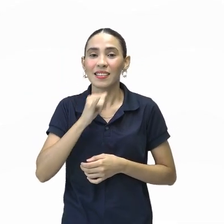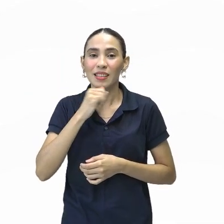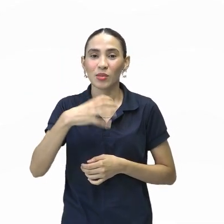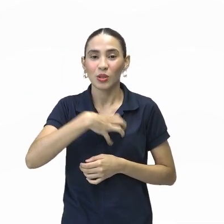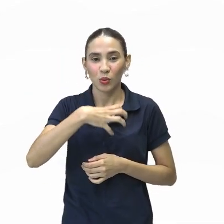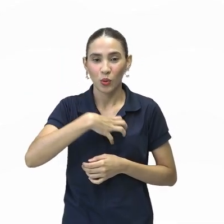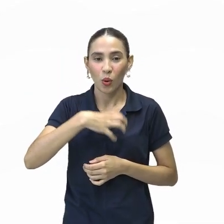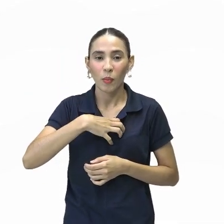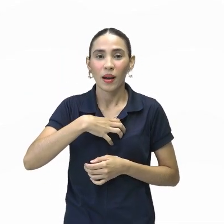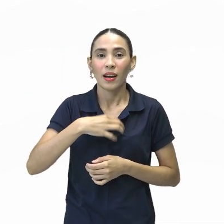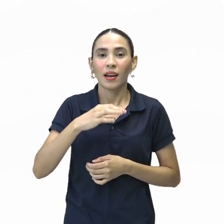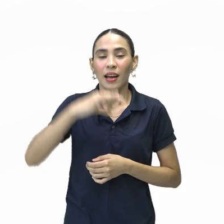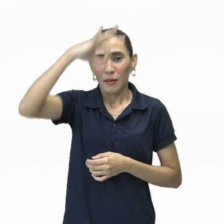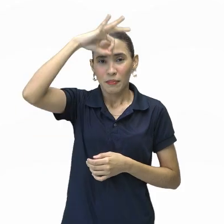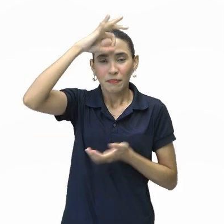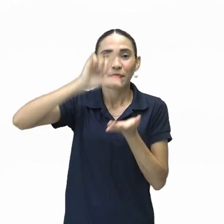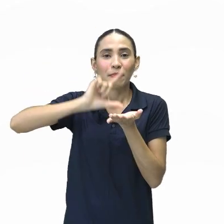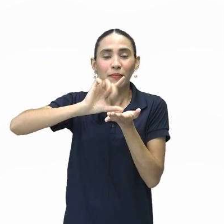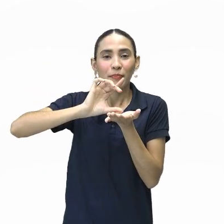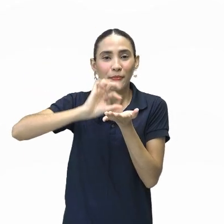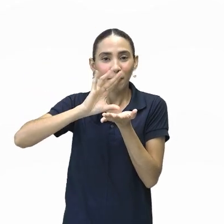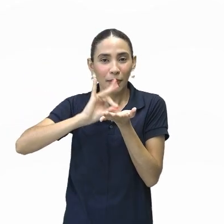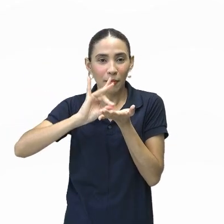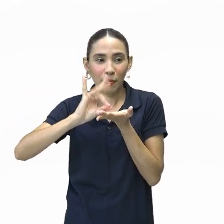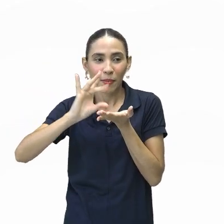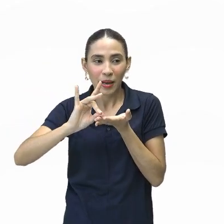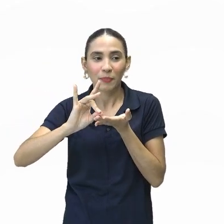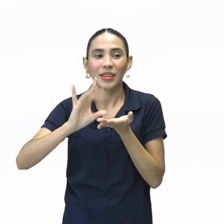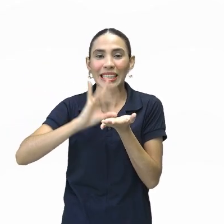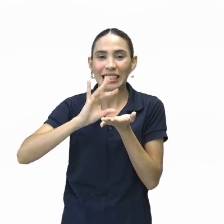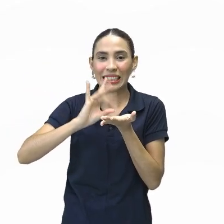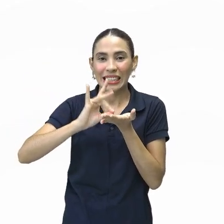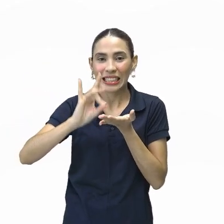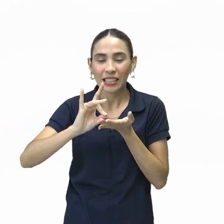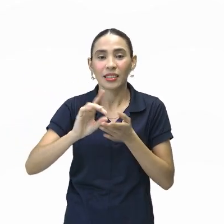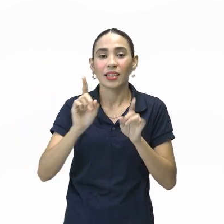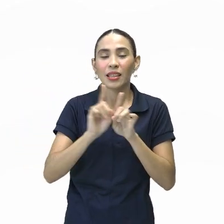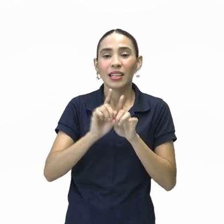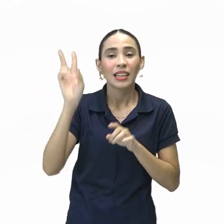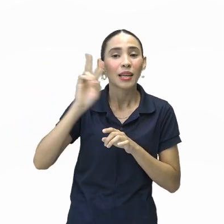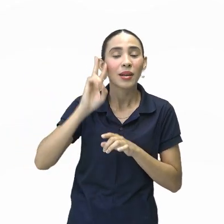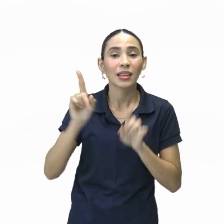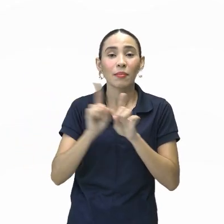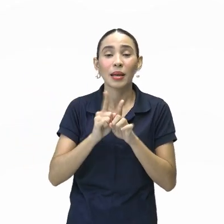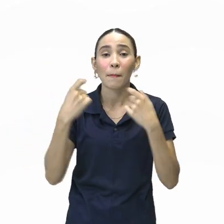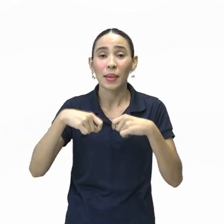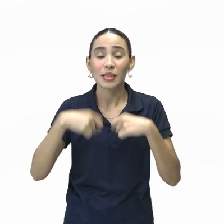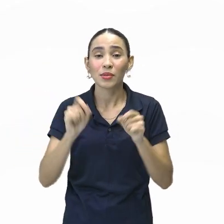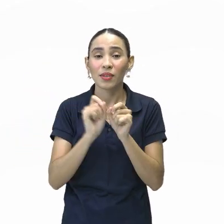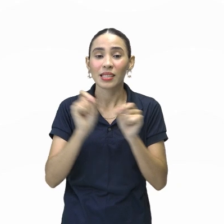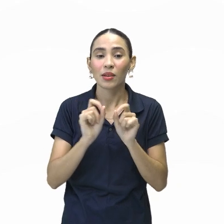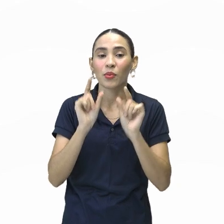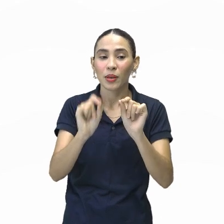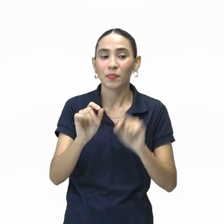sintoma da secreção aumentada, o que nos lembra que nós devemos fazer